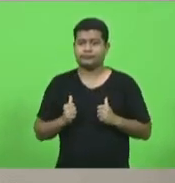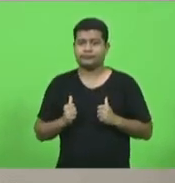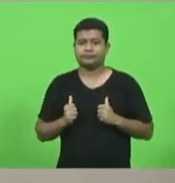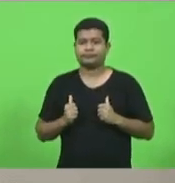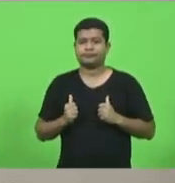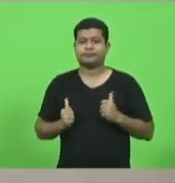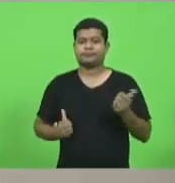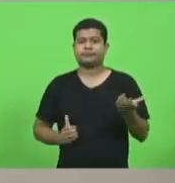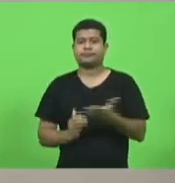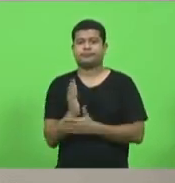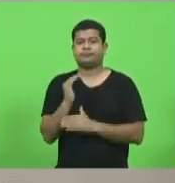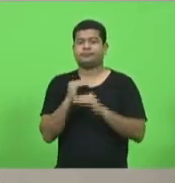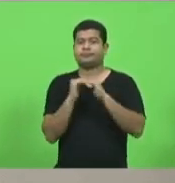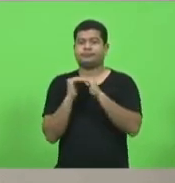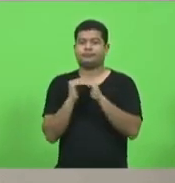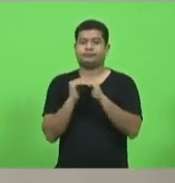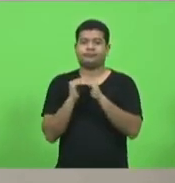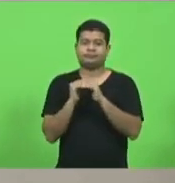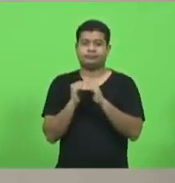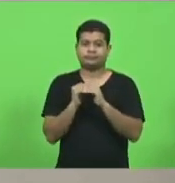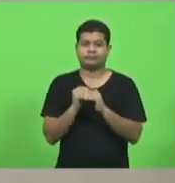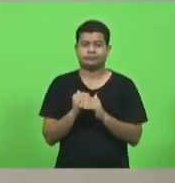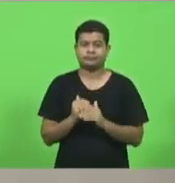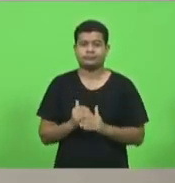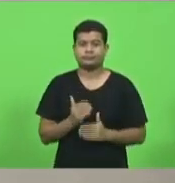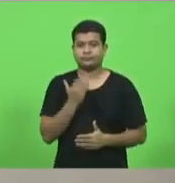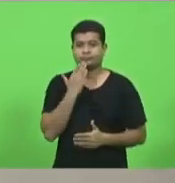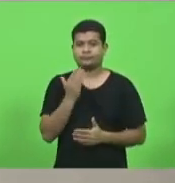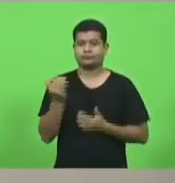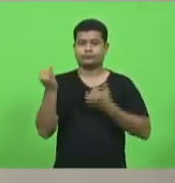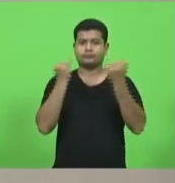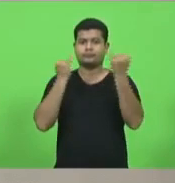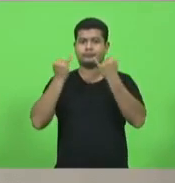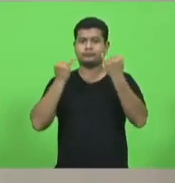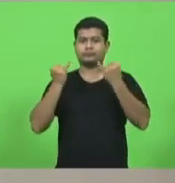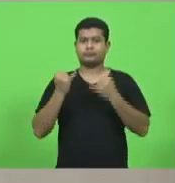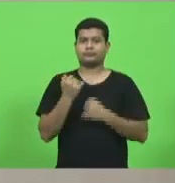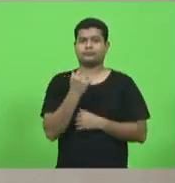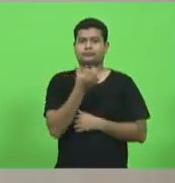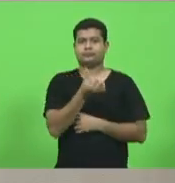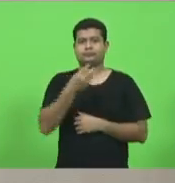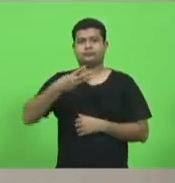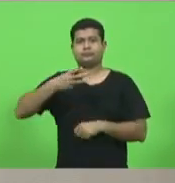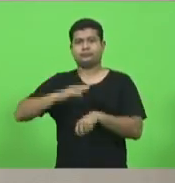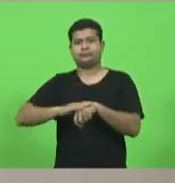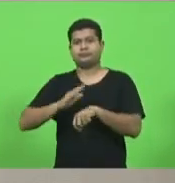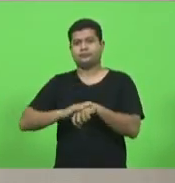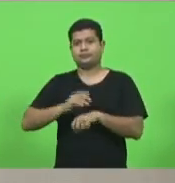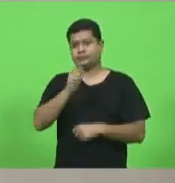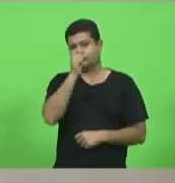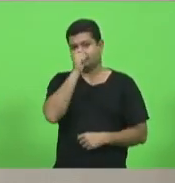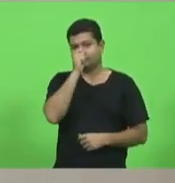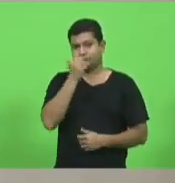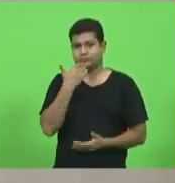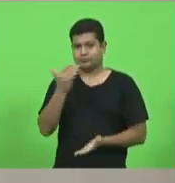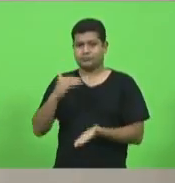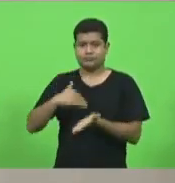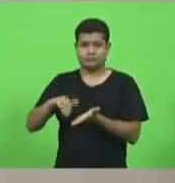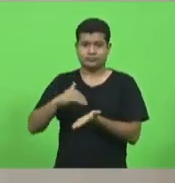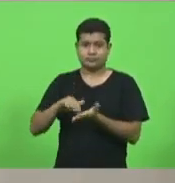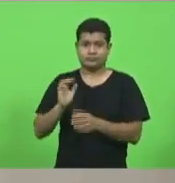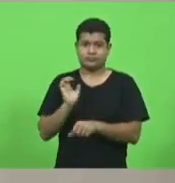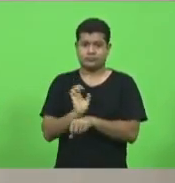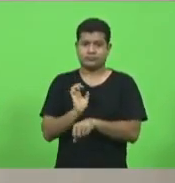permaneçam como se encontra. Aprovado por unanimidade. Pedido de informação 63. Autor deputado João Amin, solicitando ao